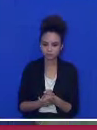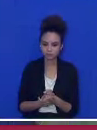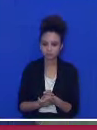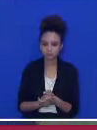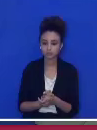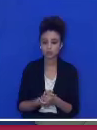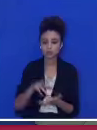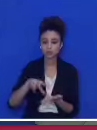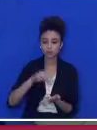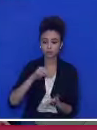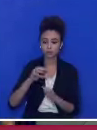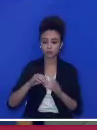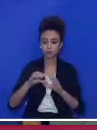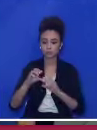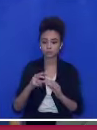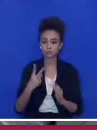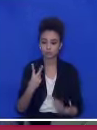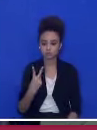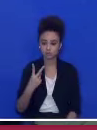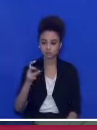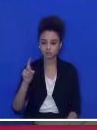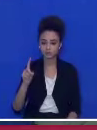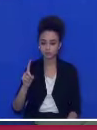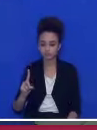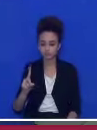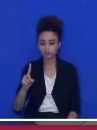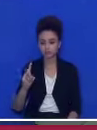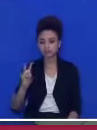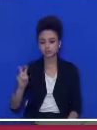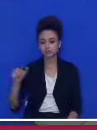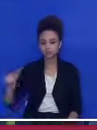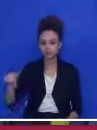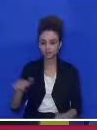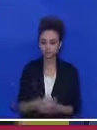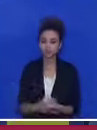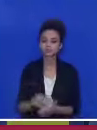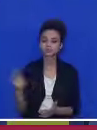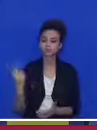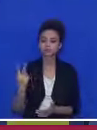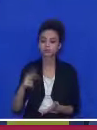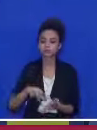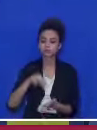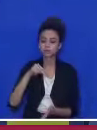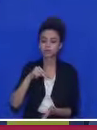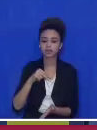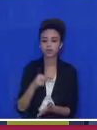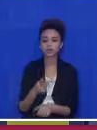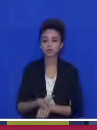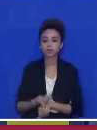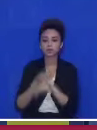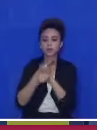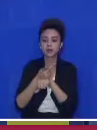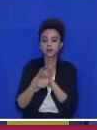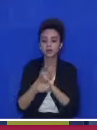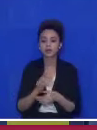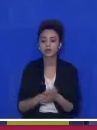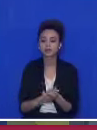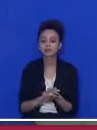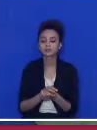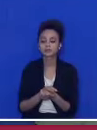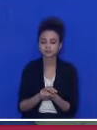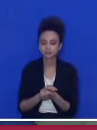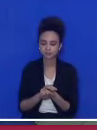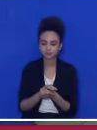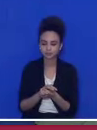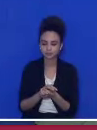Sorteio do concurso 2157 da dupla Sena. No segundo sorteio, o prêmio que será dividido entre os acertadores das 6